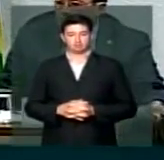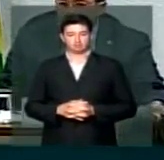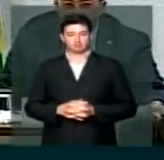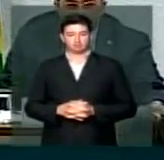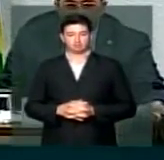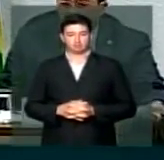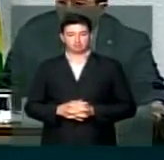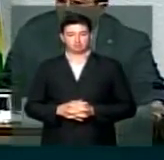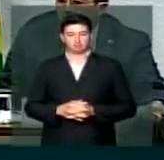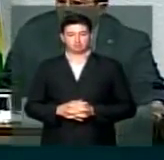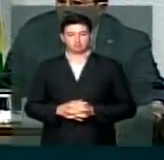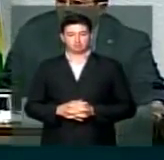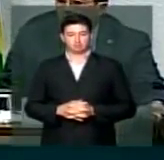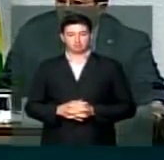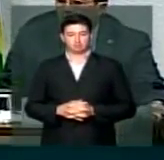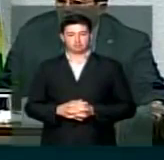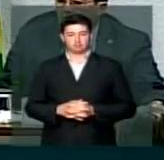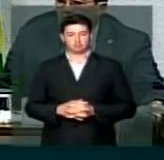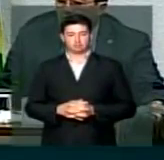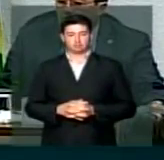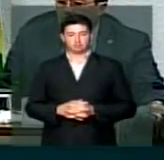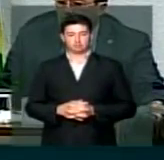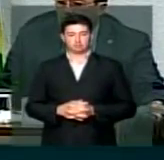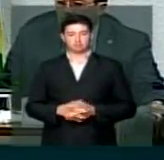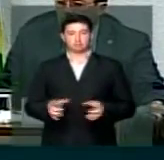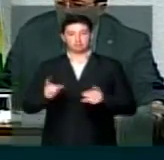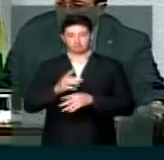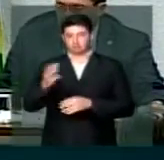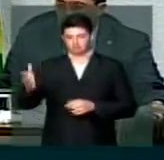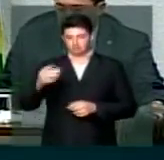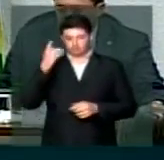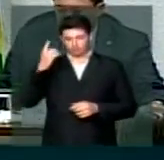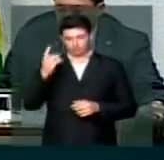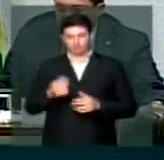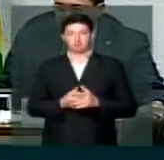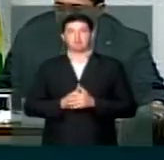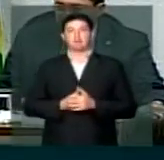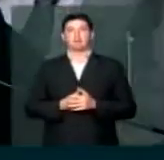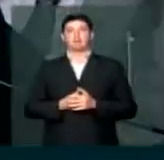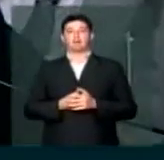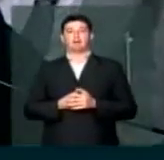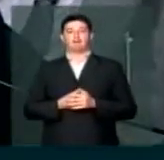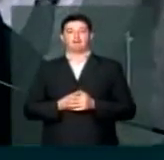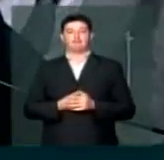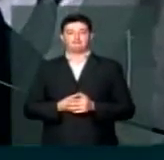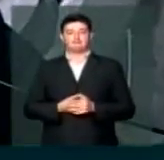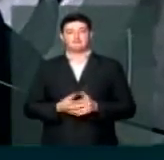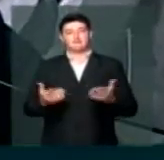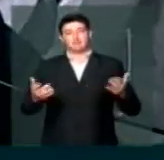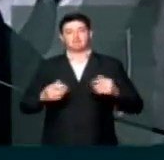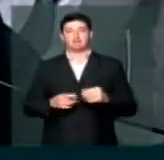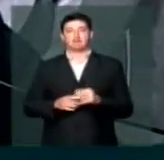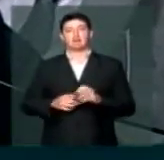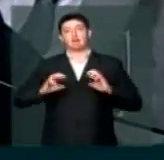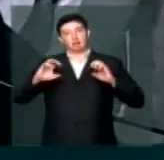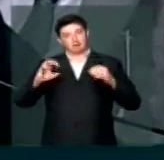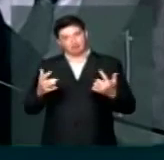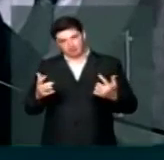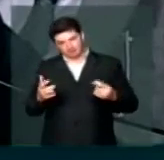favor. Prévia. Bem, senhor. Conclua, deputado Rodrigo Maia. Bem, senhor presidente, é claro que ele não